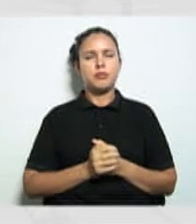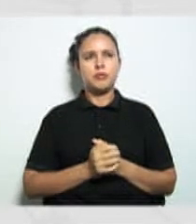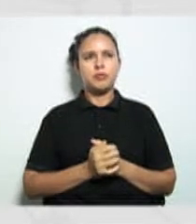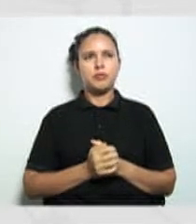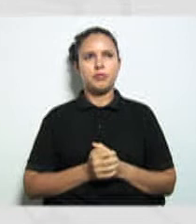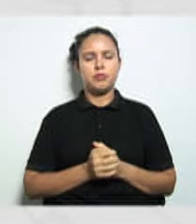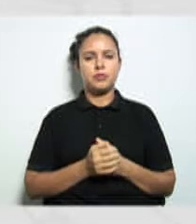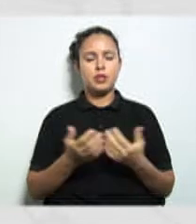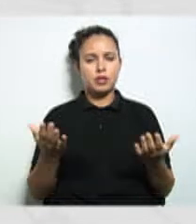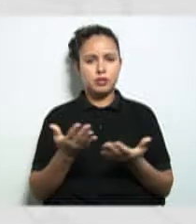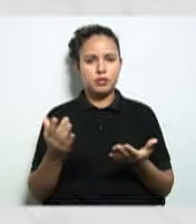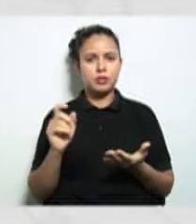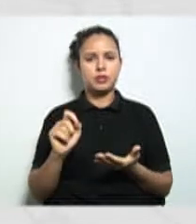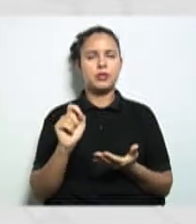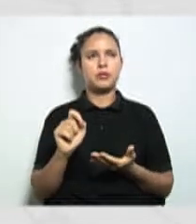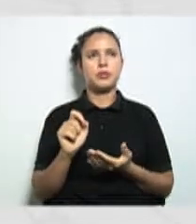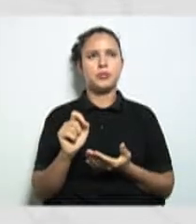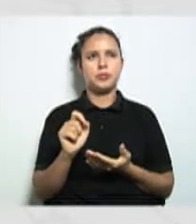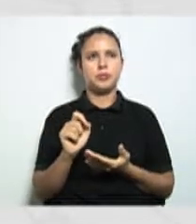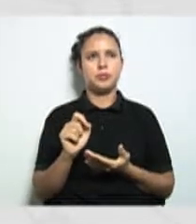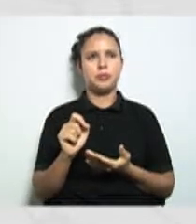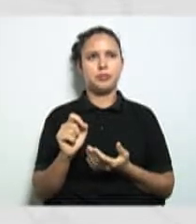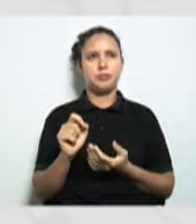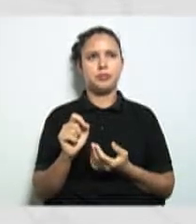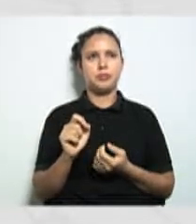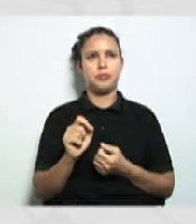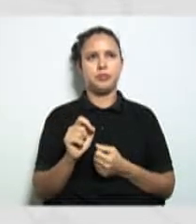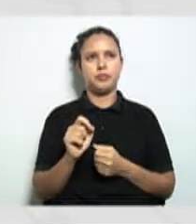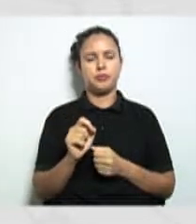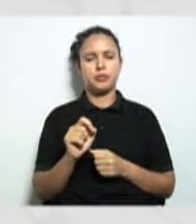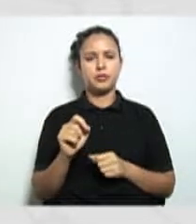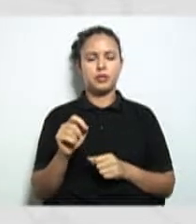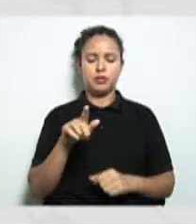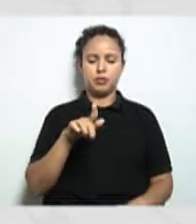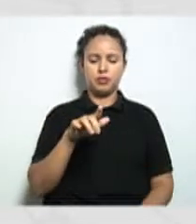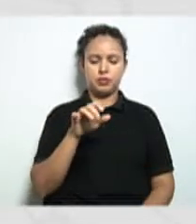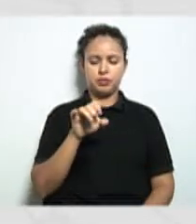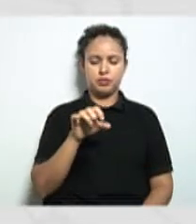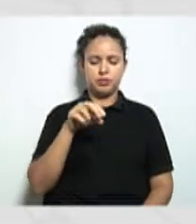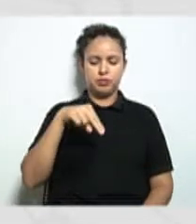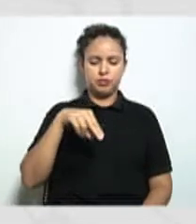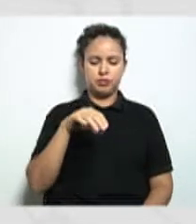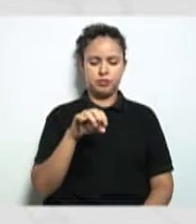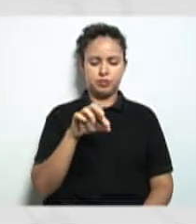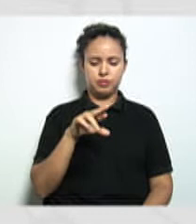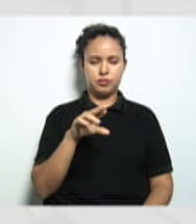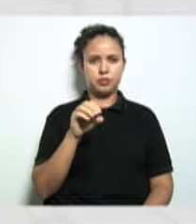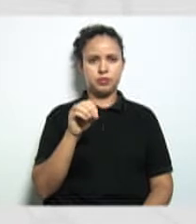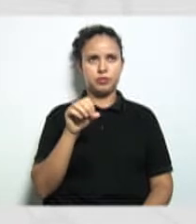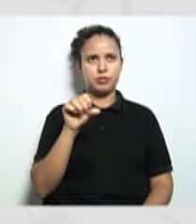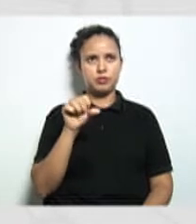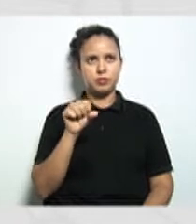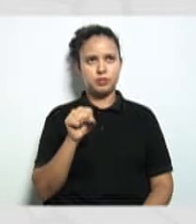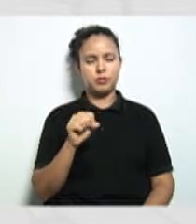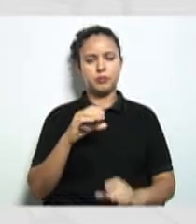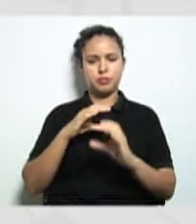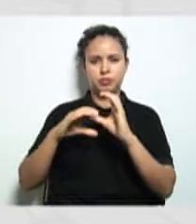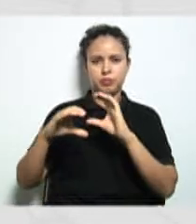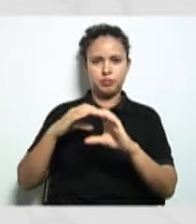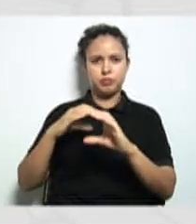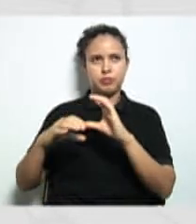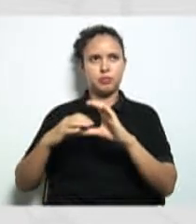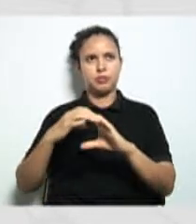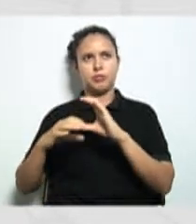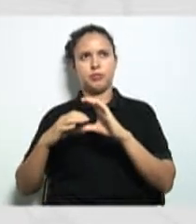Agora, nessa afirmativa, temos o seguinte: os gêneros de comunicação científica podem